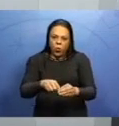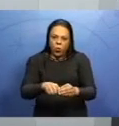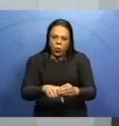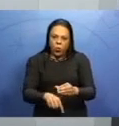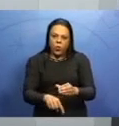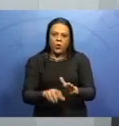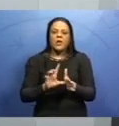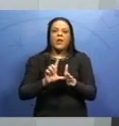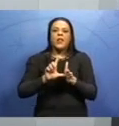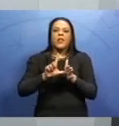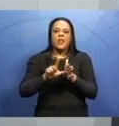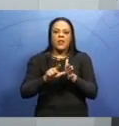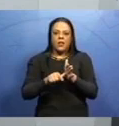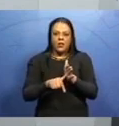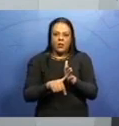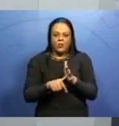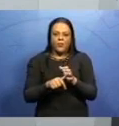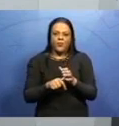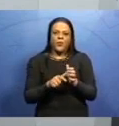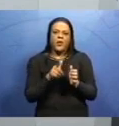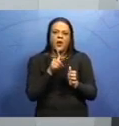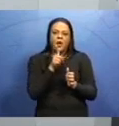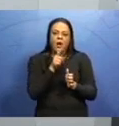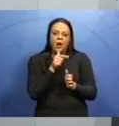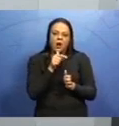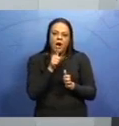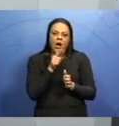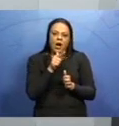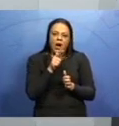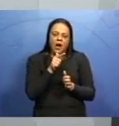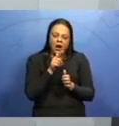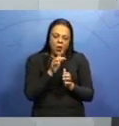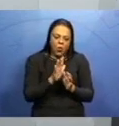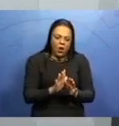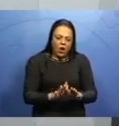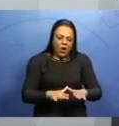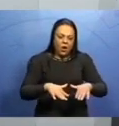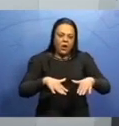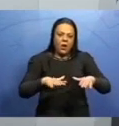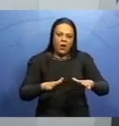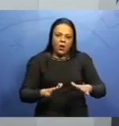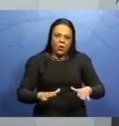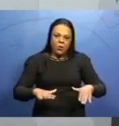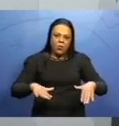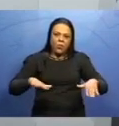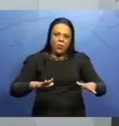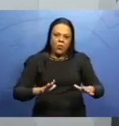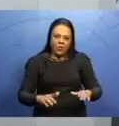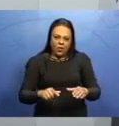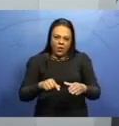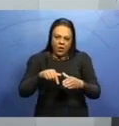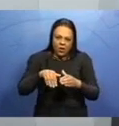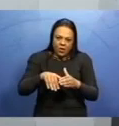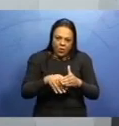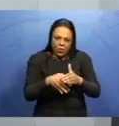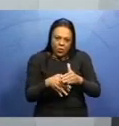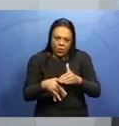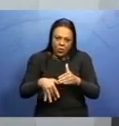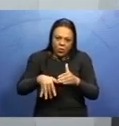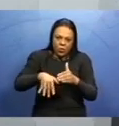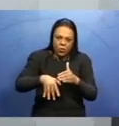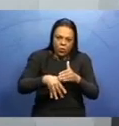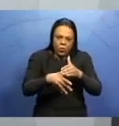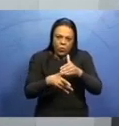Depois da infiltração, a água ainda continua se movendo até chegar no lençol freático, num